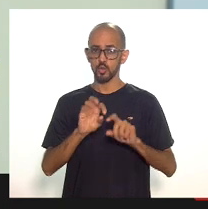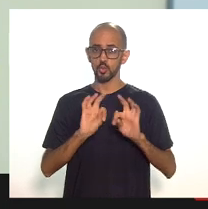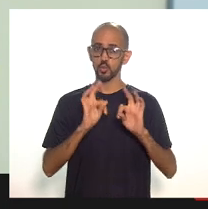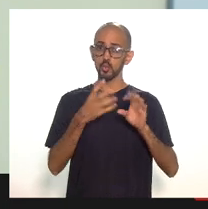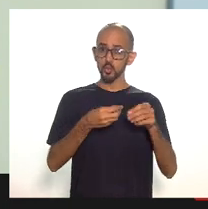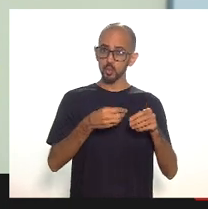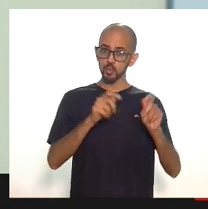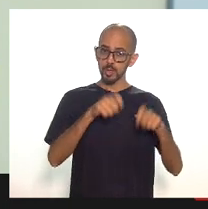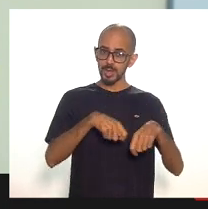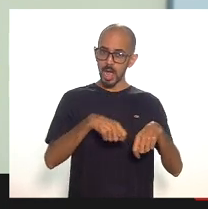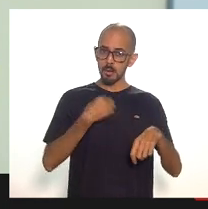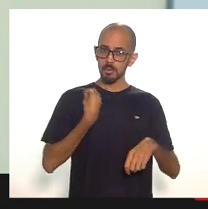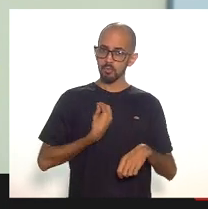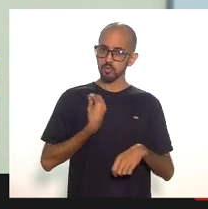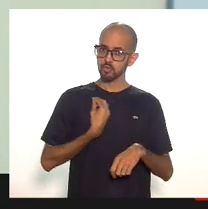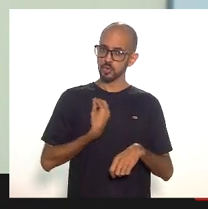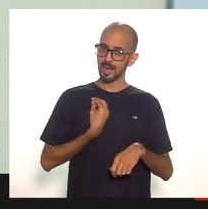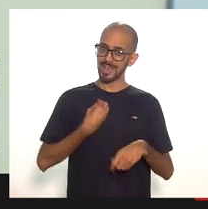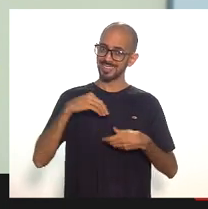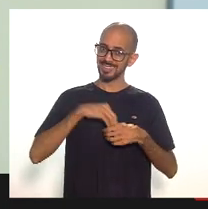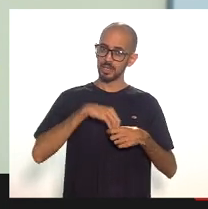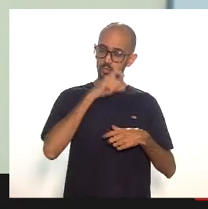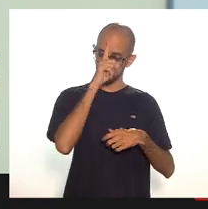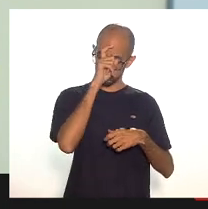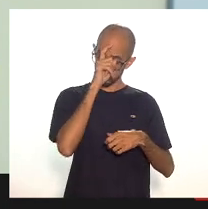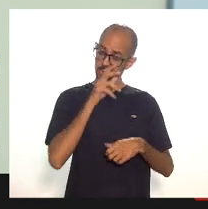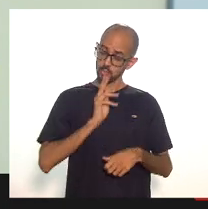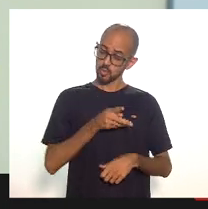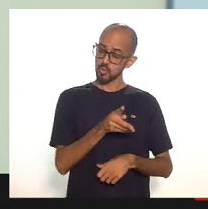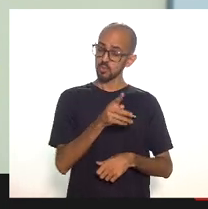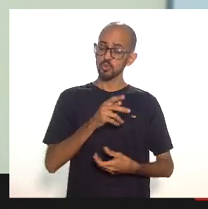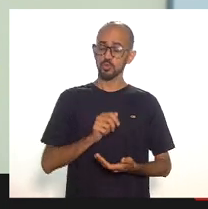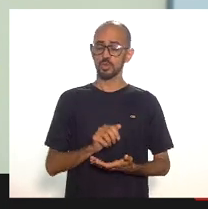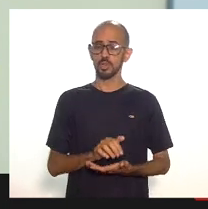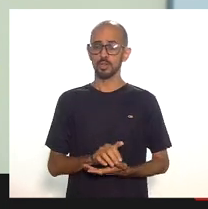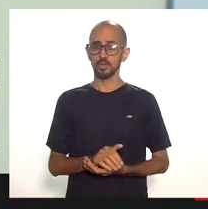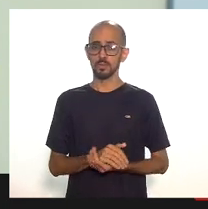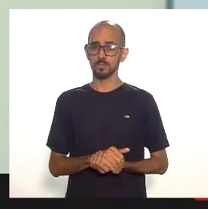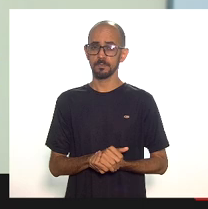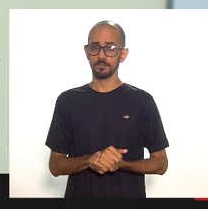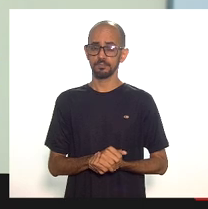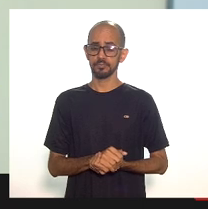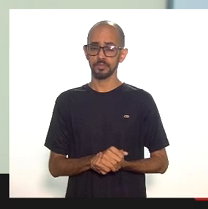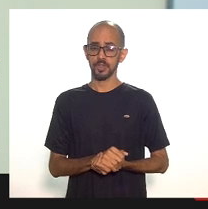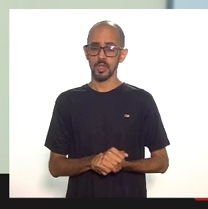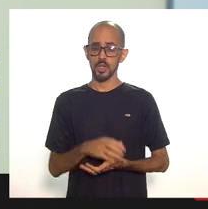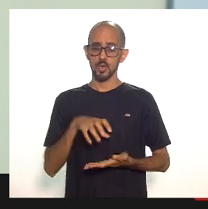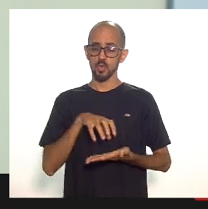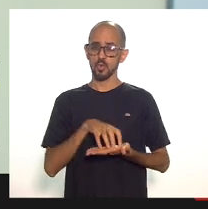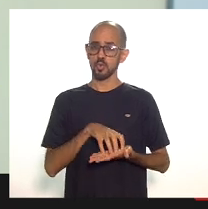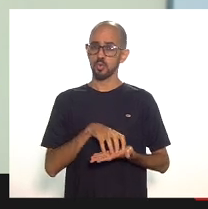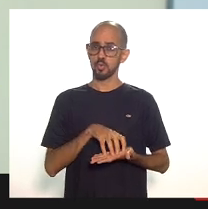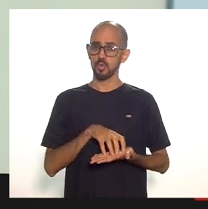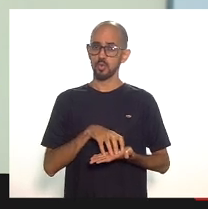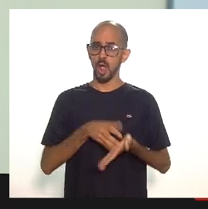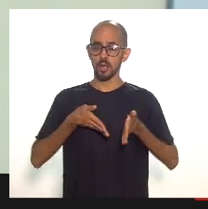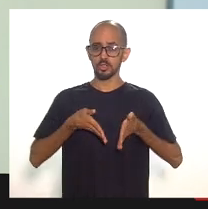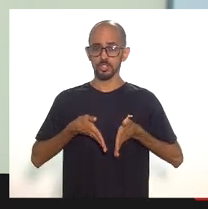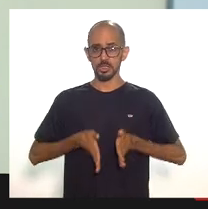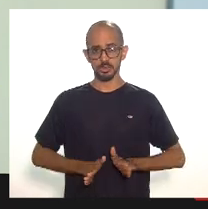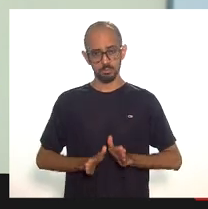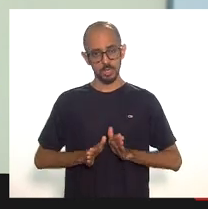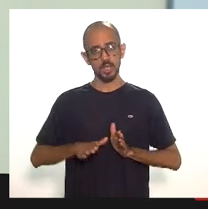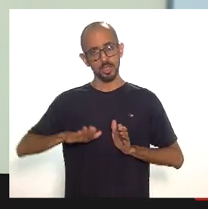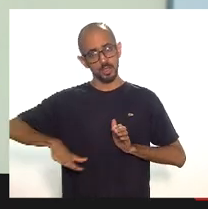no Hospital Federal de Bom Sucesso está funcionando. A unidade materna infantil, os